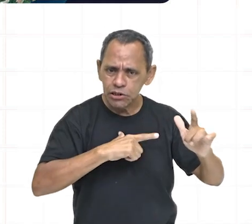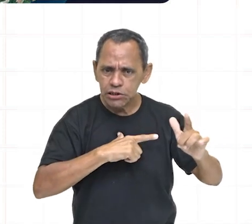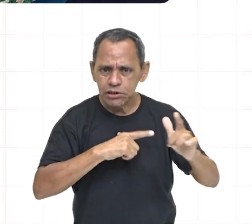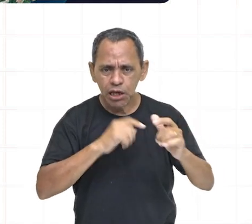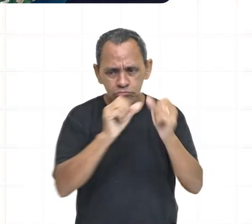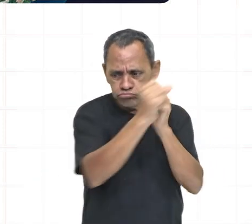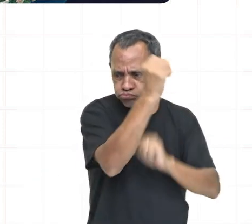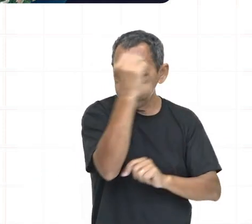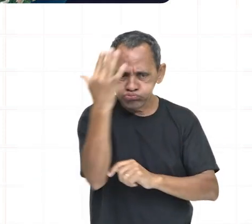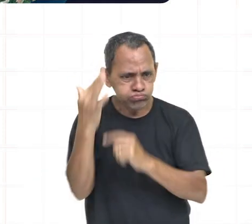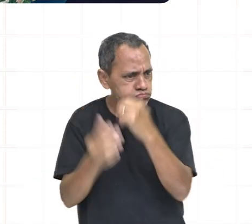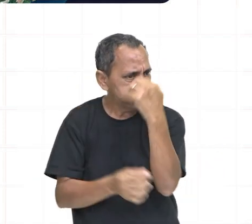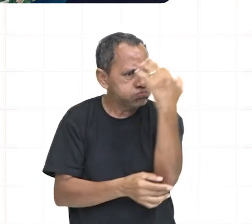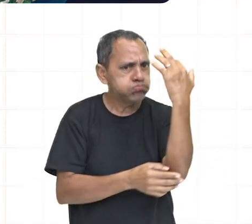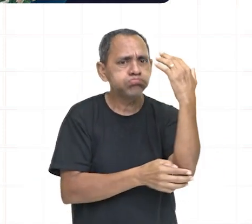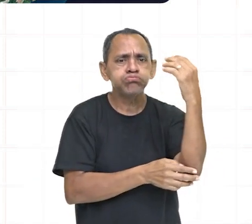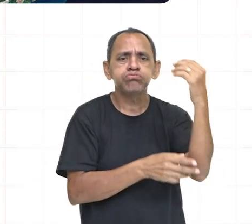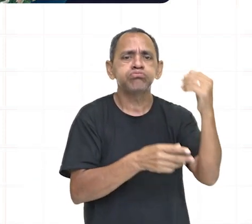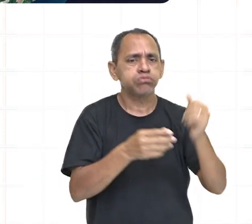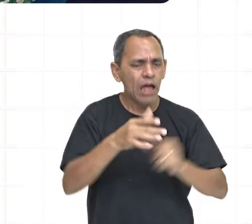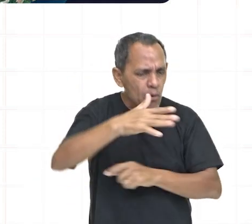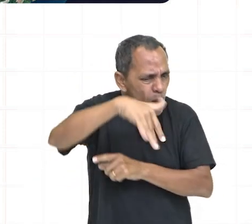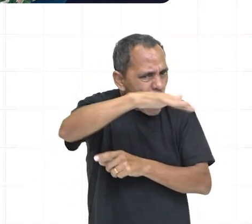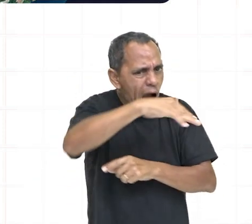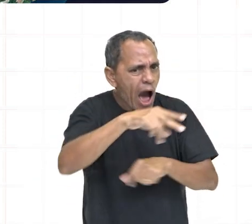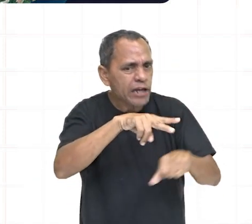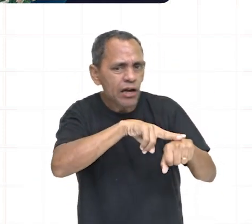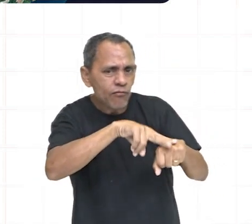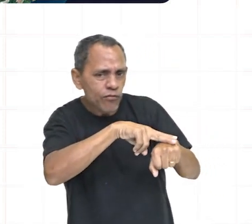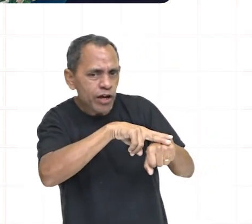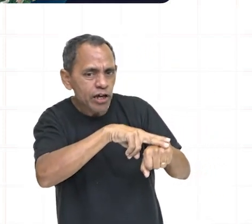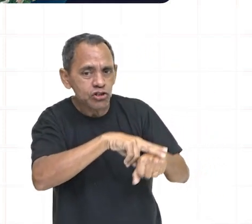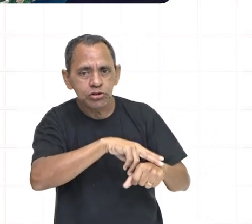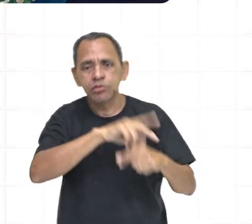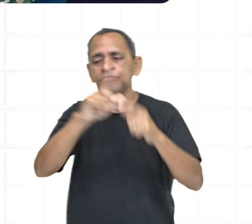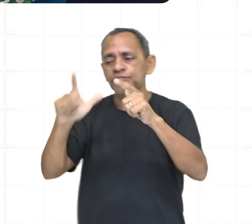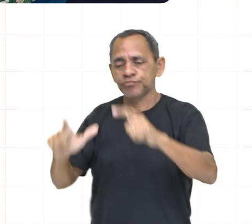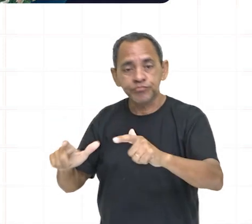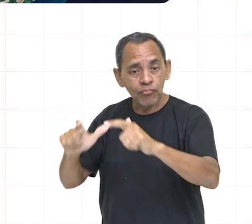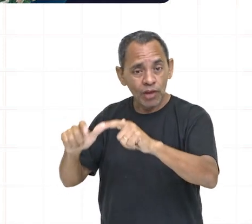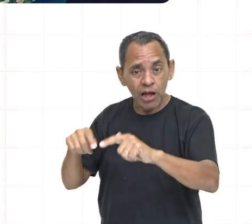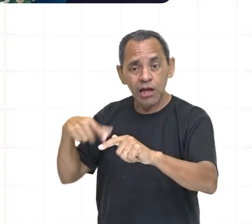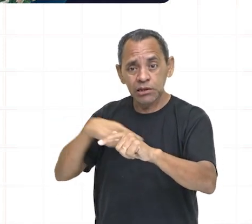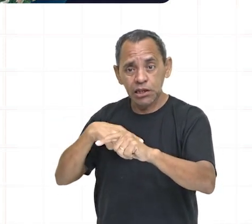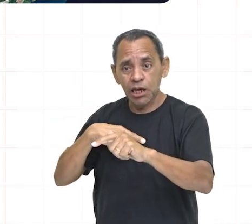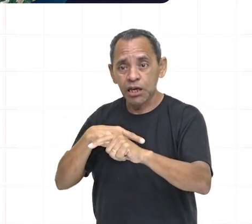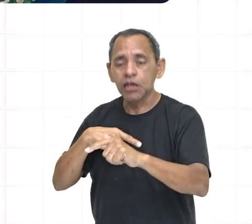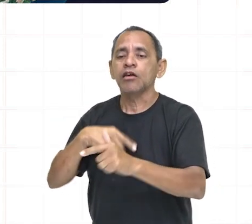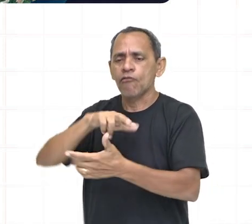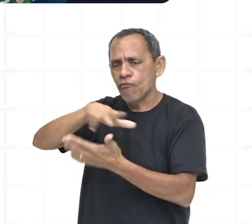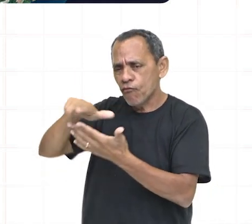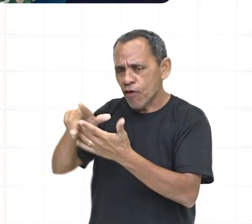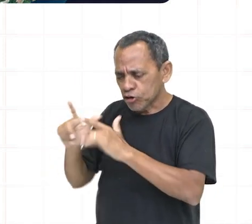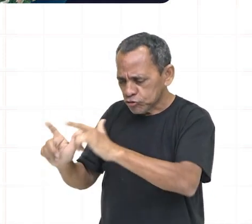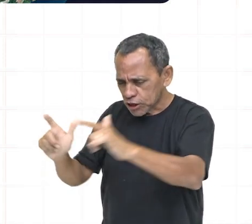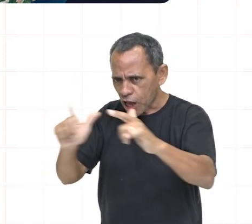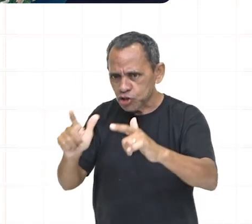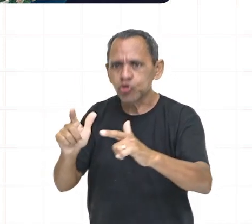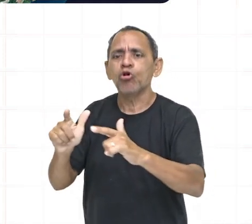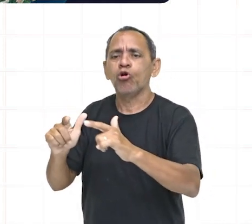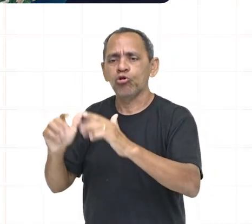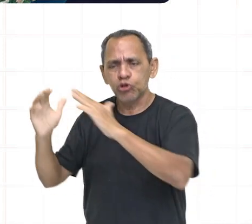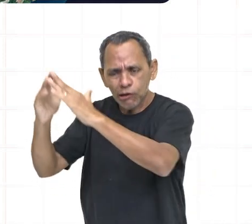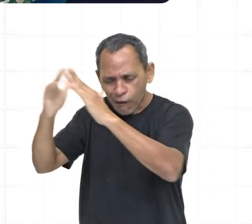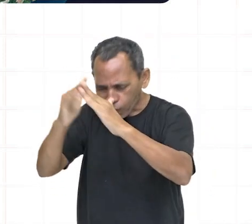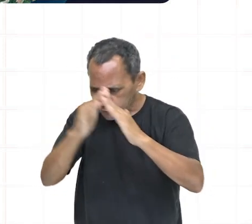uma parte ali que é de área de residências, mas você pode observar que nessa parte diagonal, onde